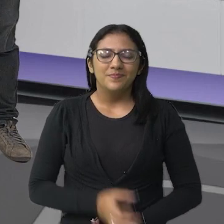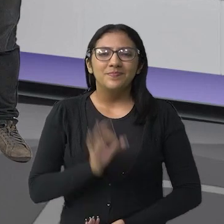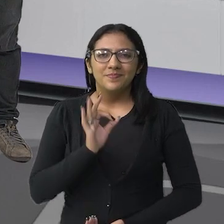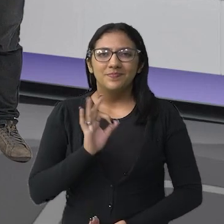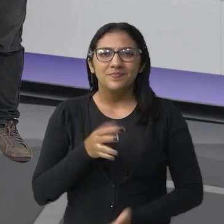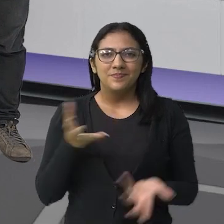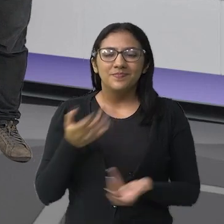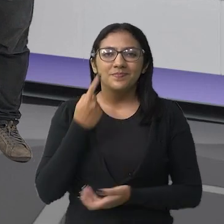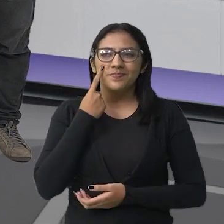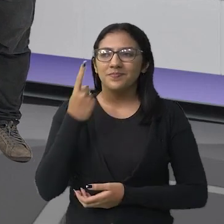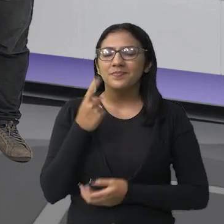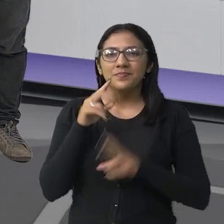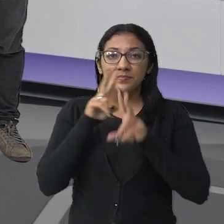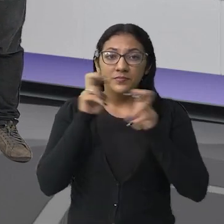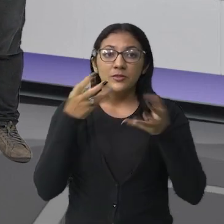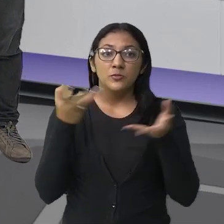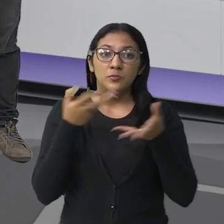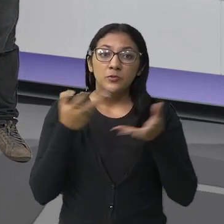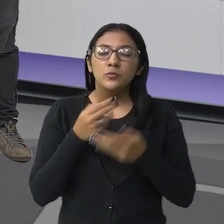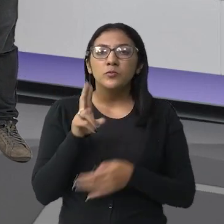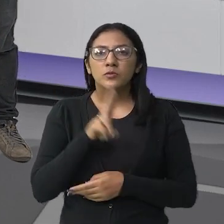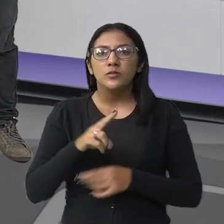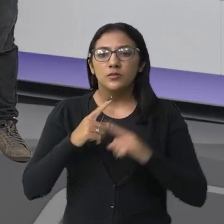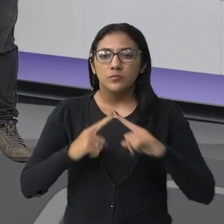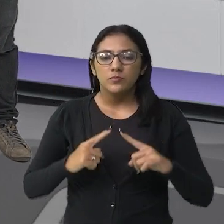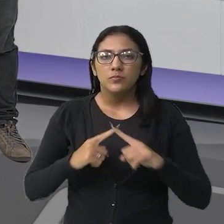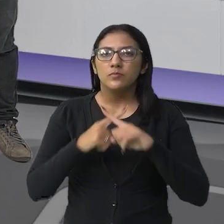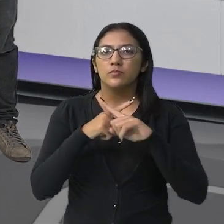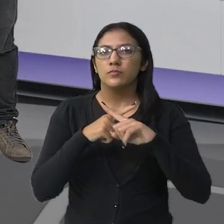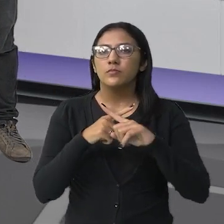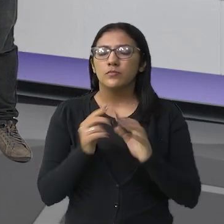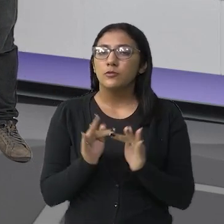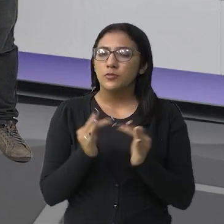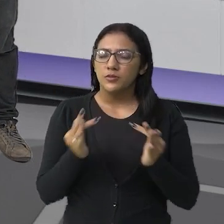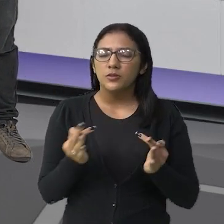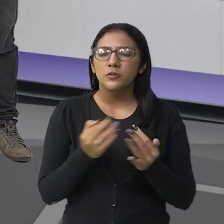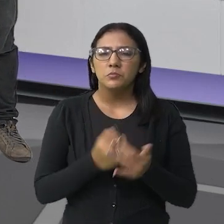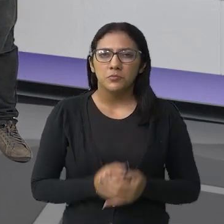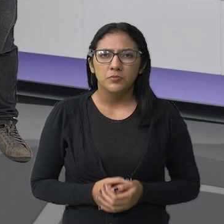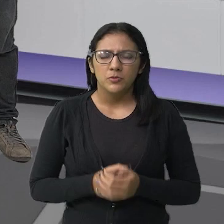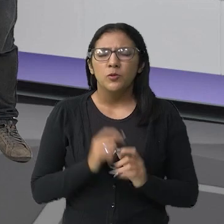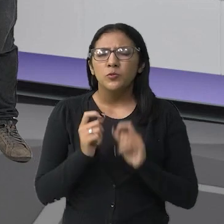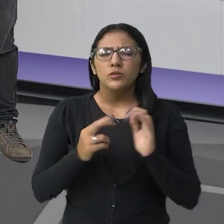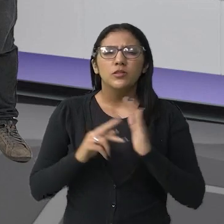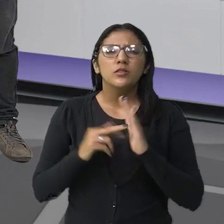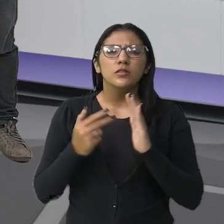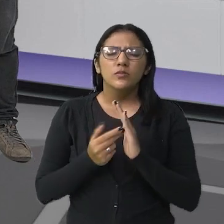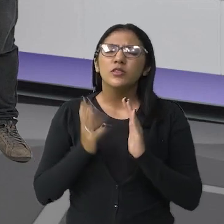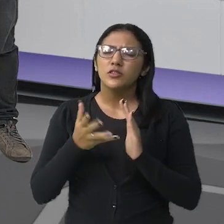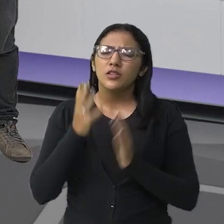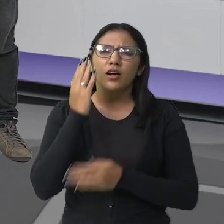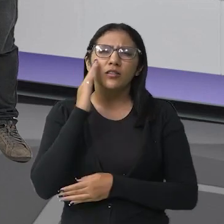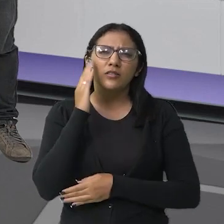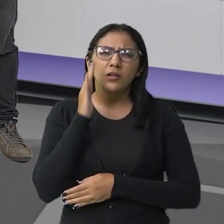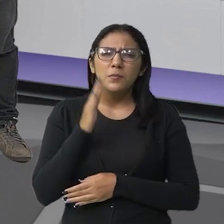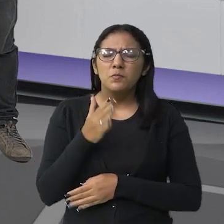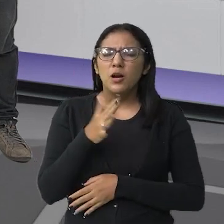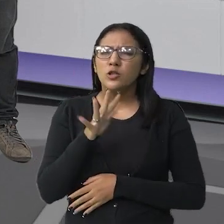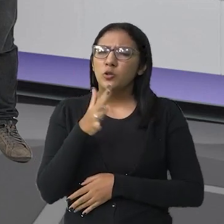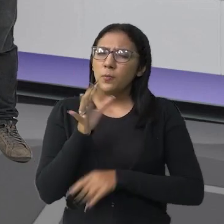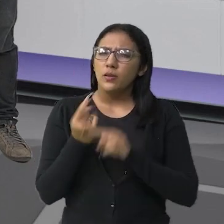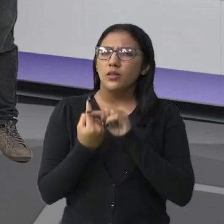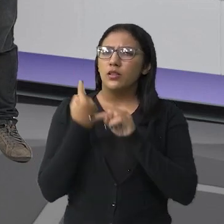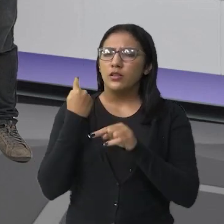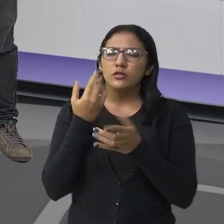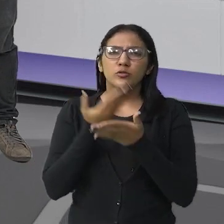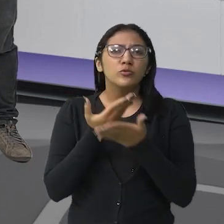Muito bem, vamos falar então sobre regra de 3 simples, né? A regra de 3 simples que a gente já falou aqui, mais ou menos, né, em